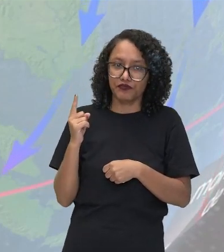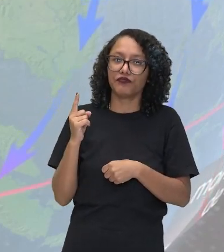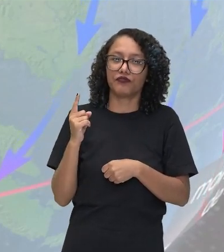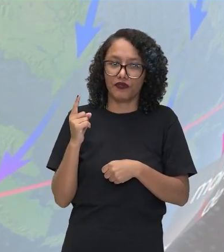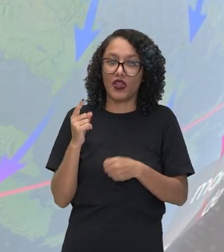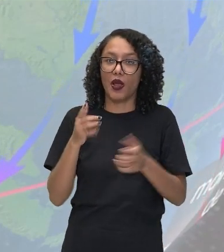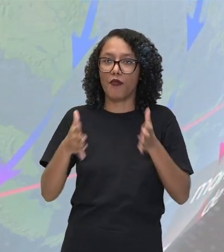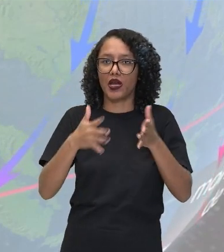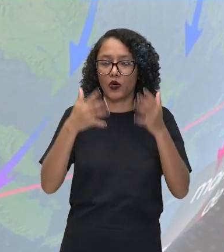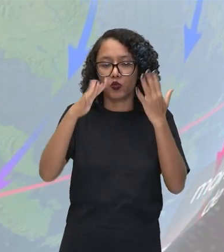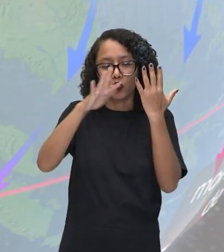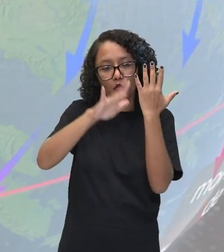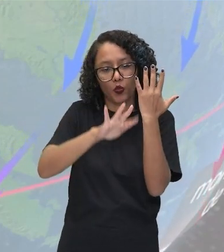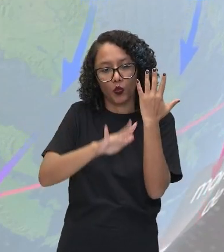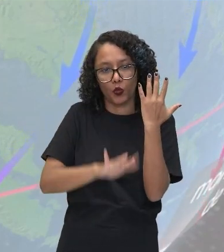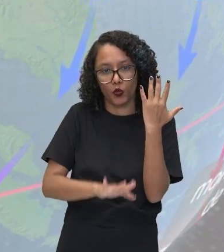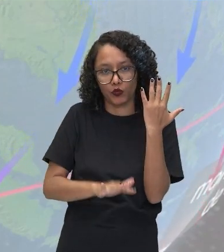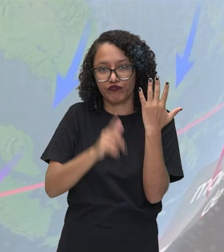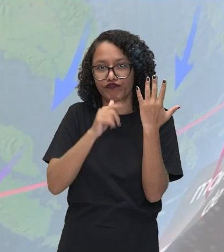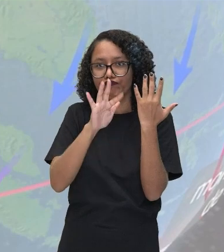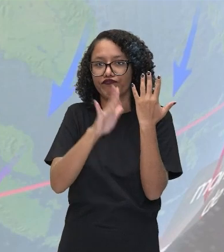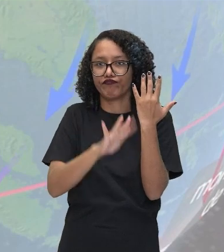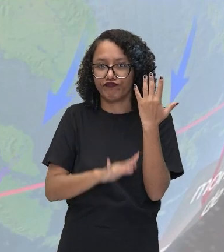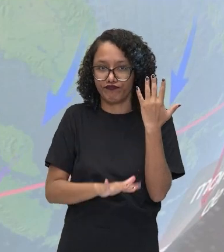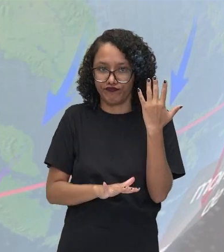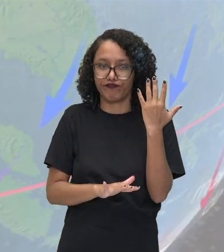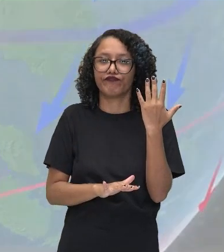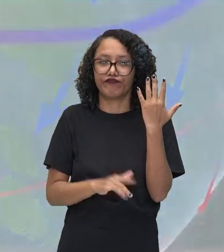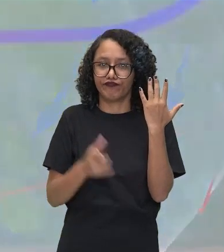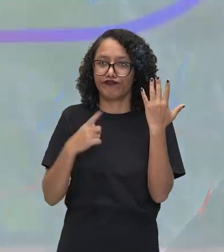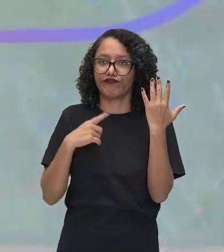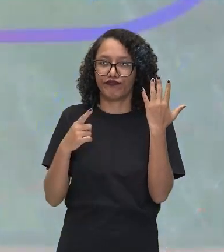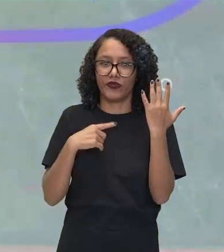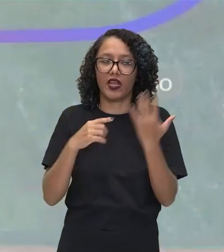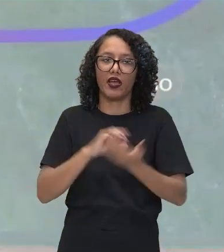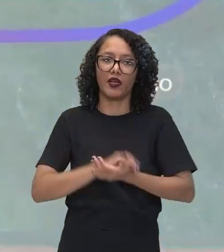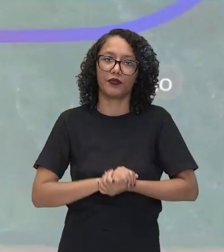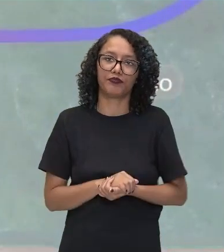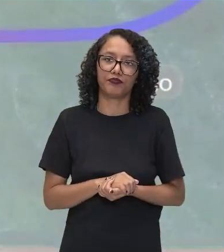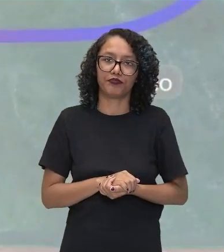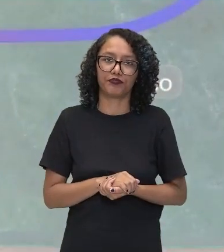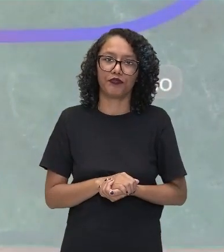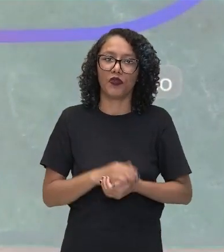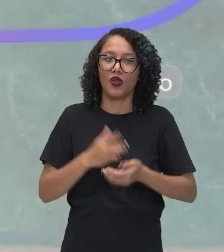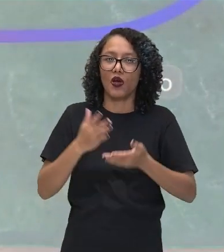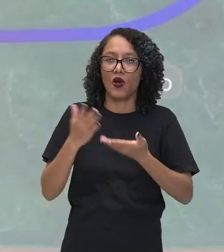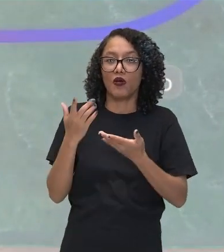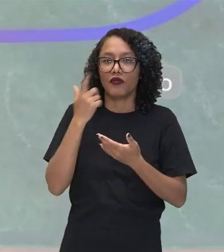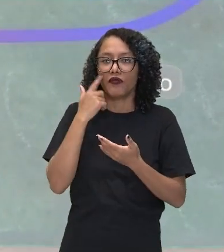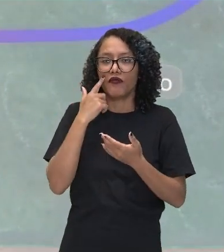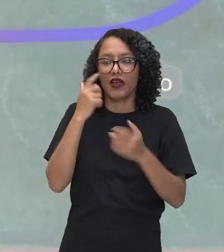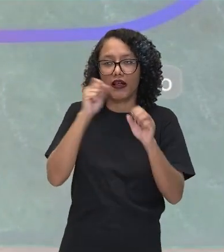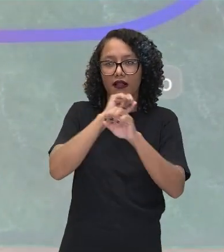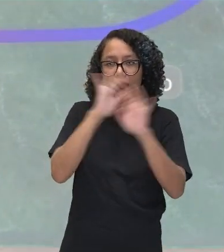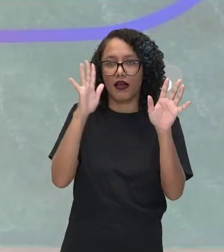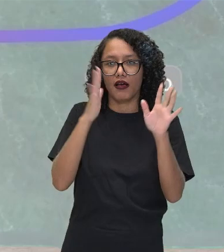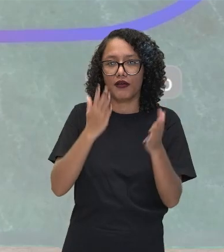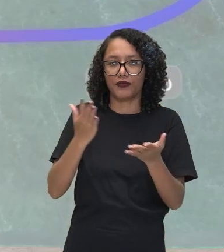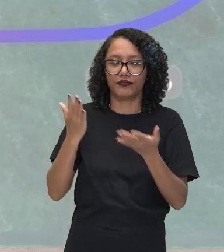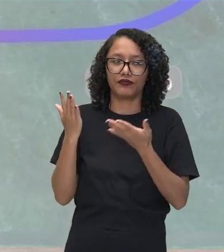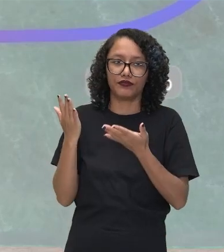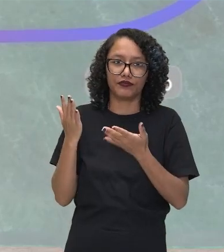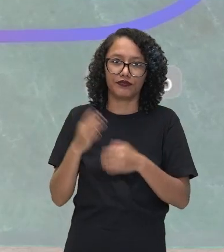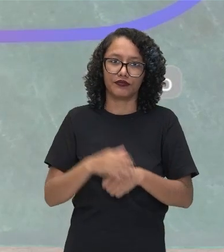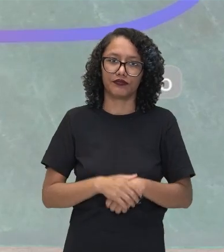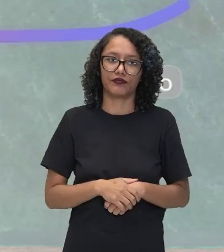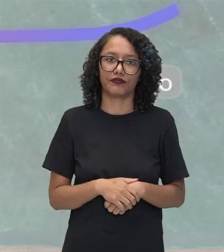da seca. Então, a monção de inverno vai trazer essas secas. E a gente pode visualizar melhor nesse esquema aqui. Olha só,